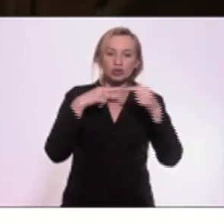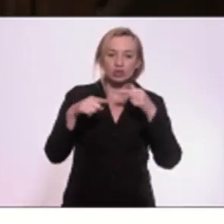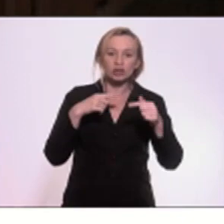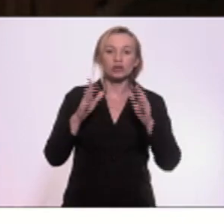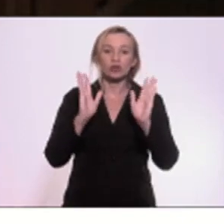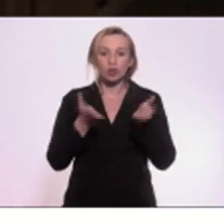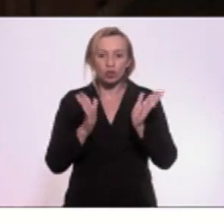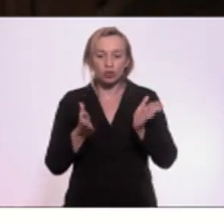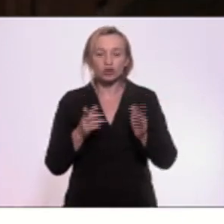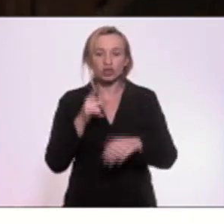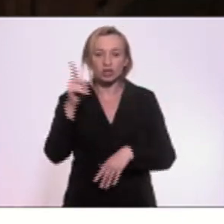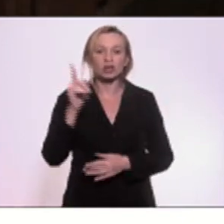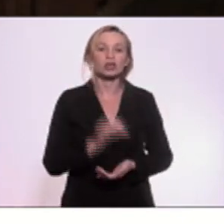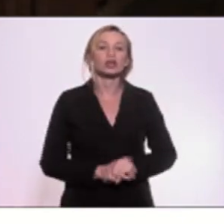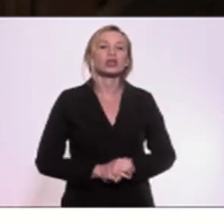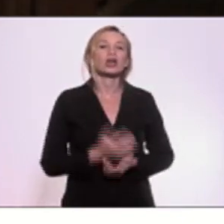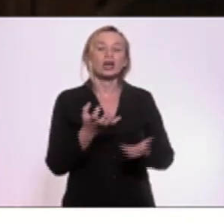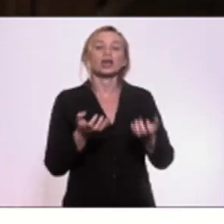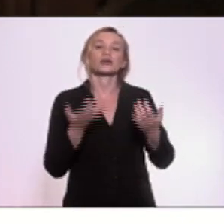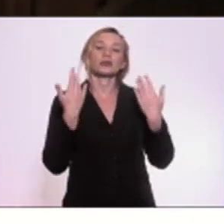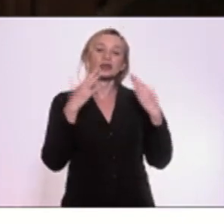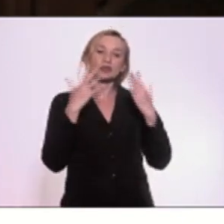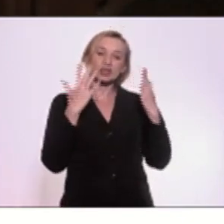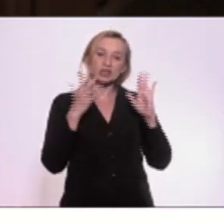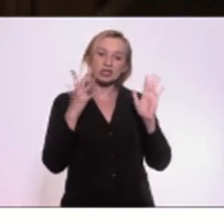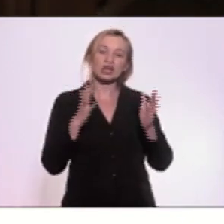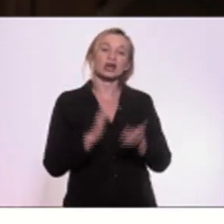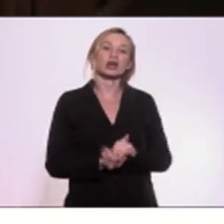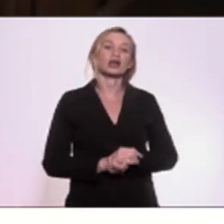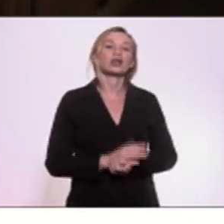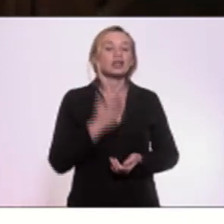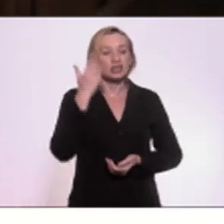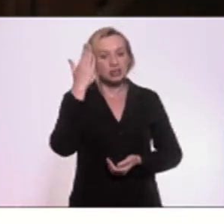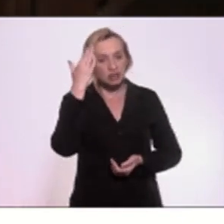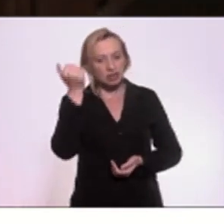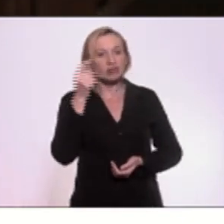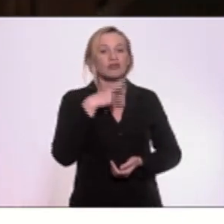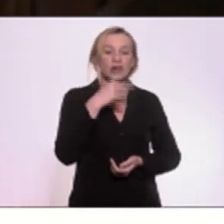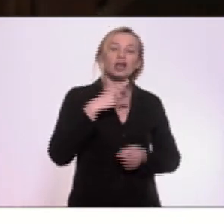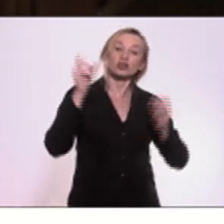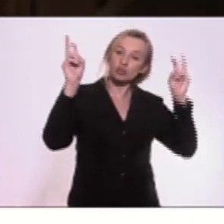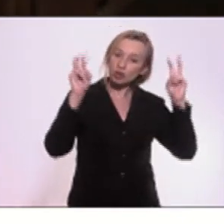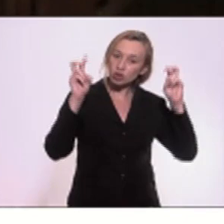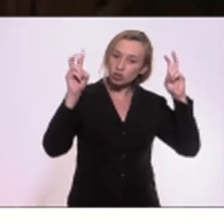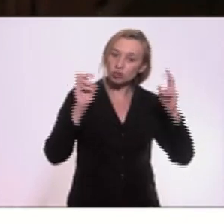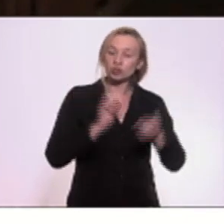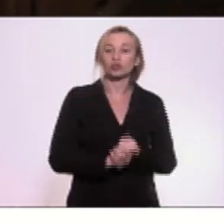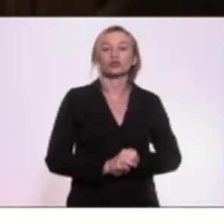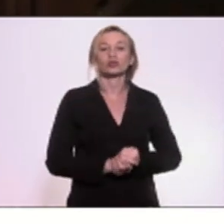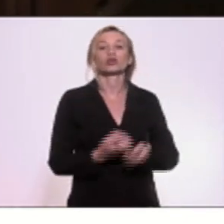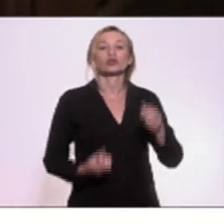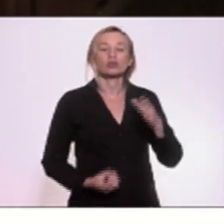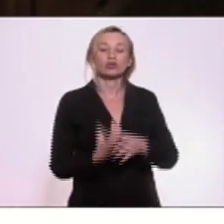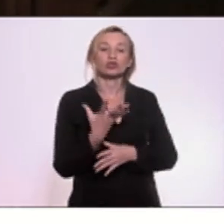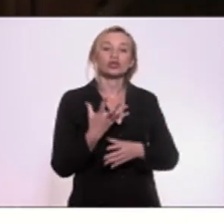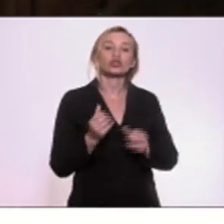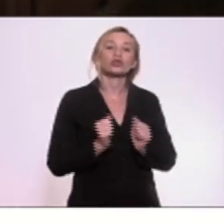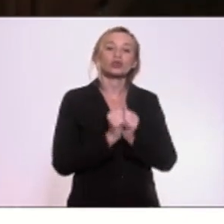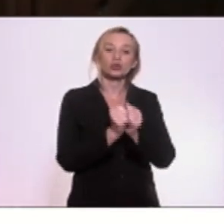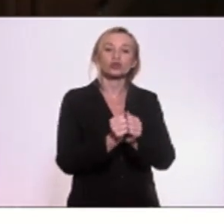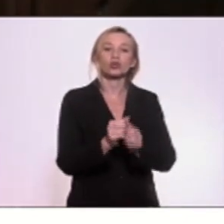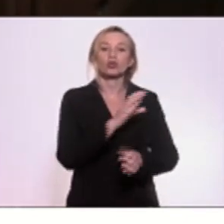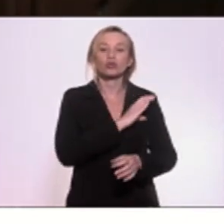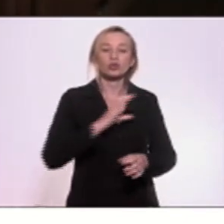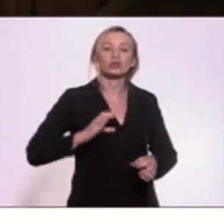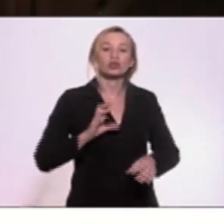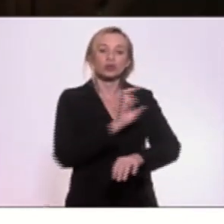Cultura hoje. E, aliás, parabenizo Vossa Excelência, sei que vai tratar do assunto, pela nota produzida em conjunto com a Comissão de Cultura